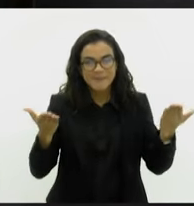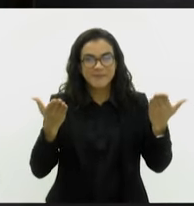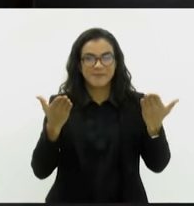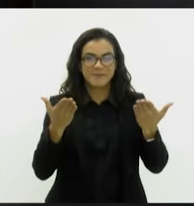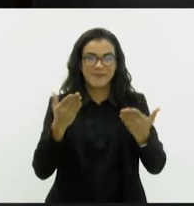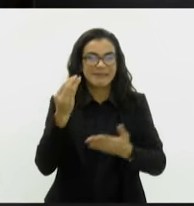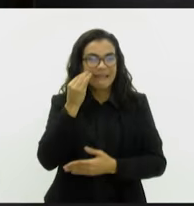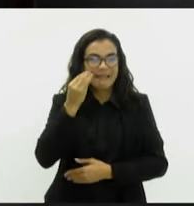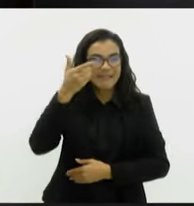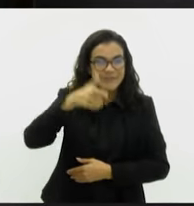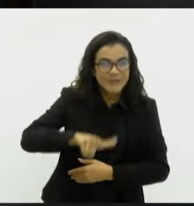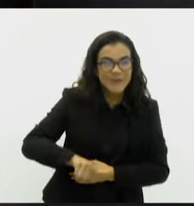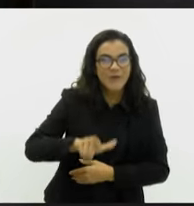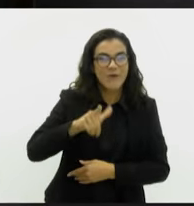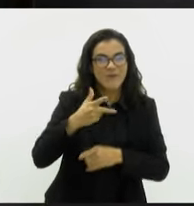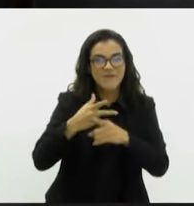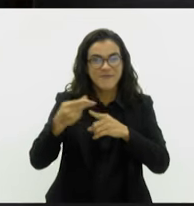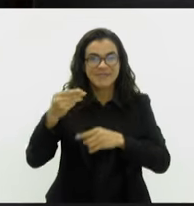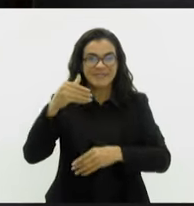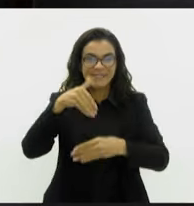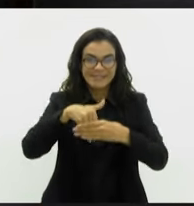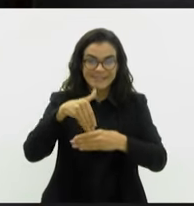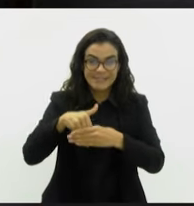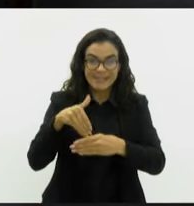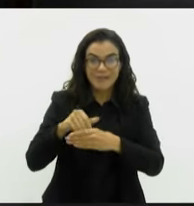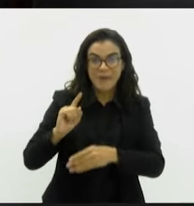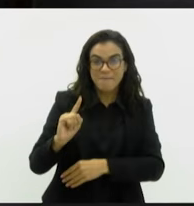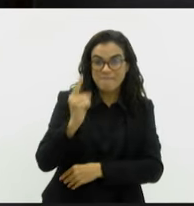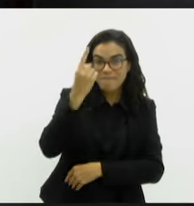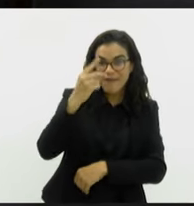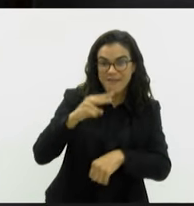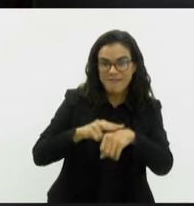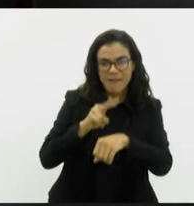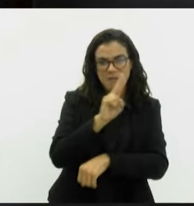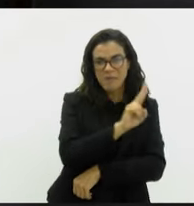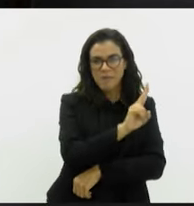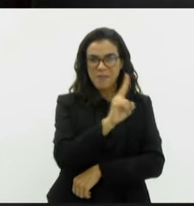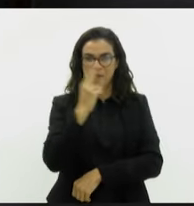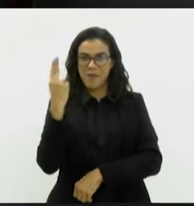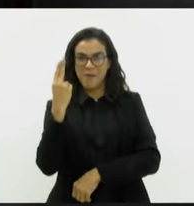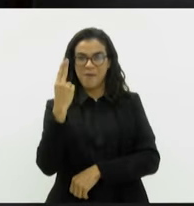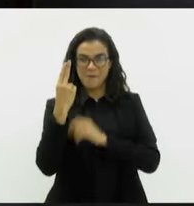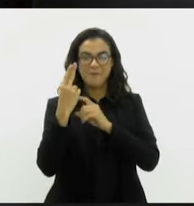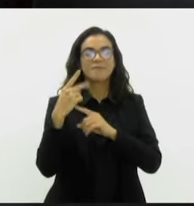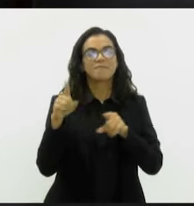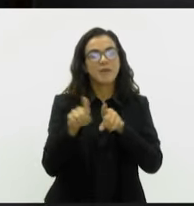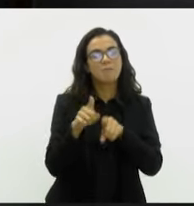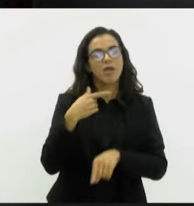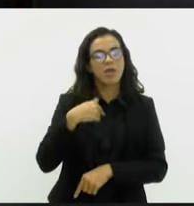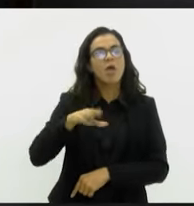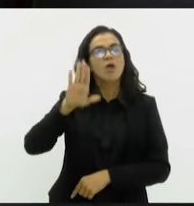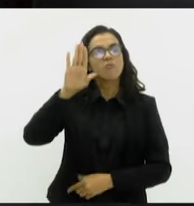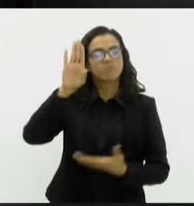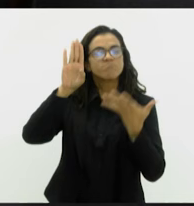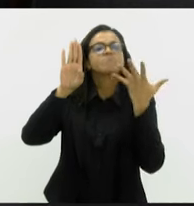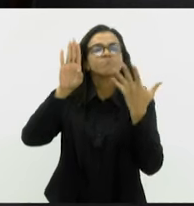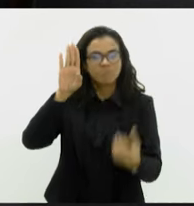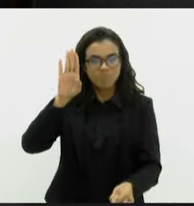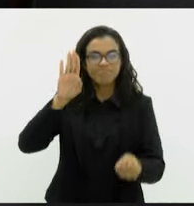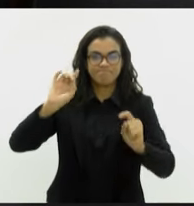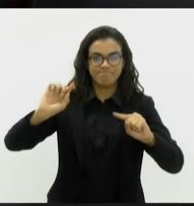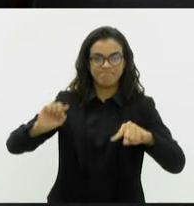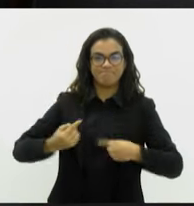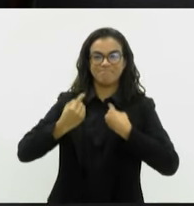reeleição que vem pela primeira vez que colocaram seus nomes e que disseram eu estou disposta para esse grande